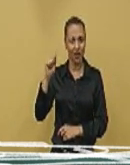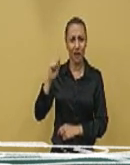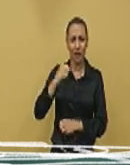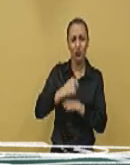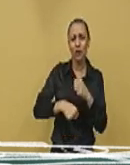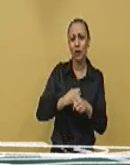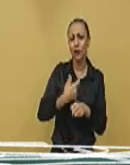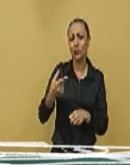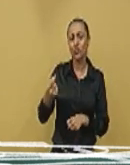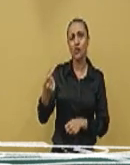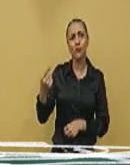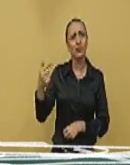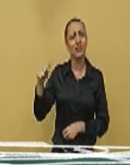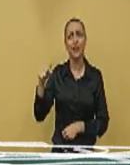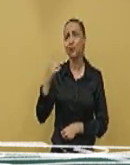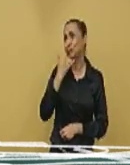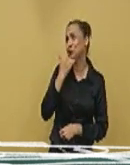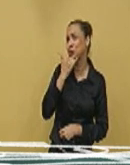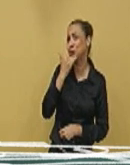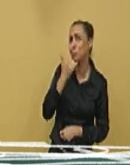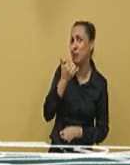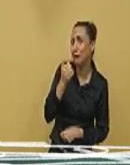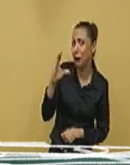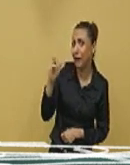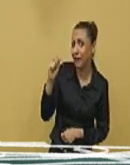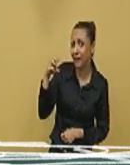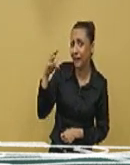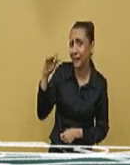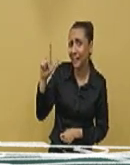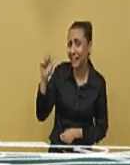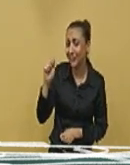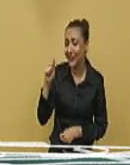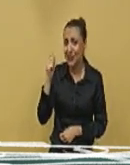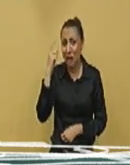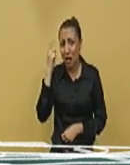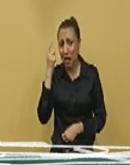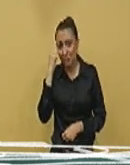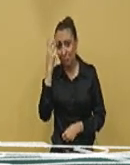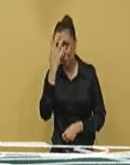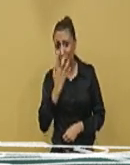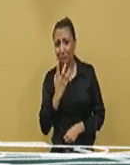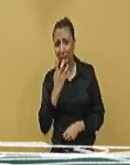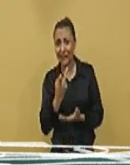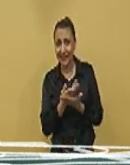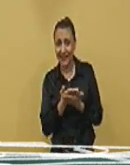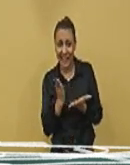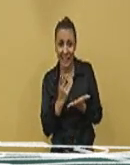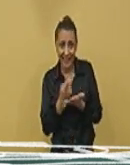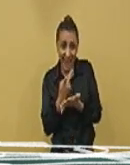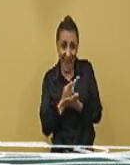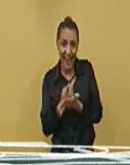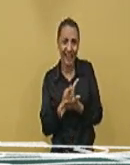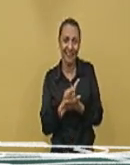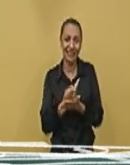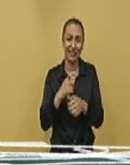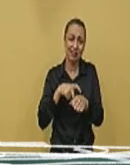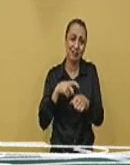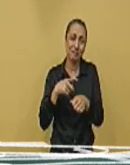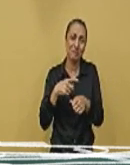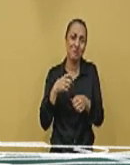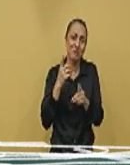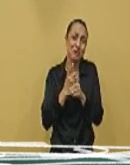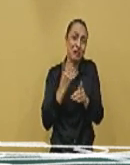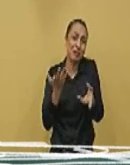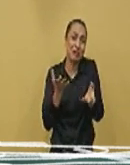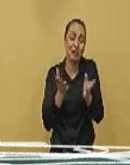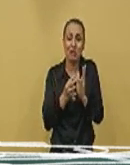2007? Ixi, Camila, desculpa. Mulher fica um pouco brava quando a gente erra as datas, né? Na verdade, eu conheci ela,